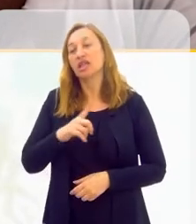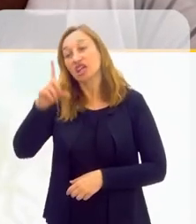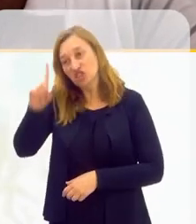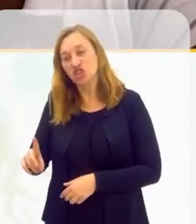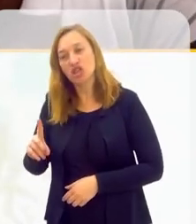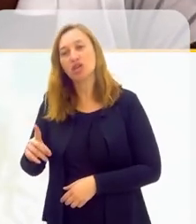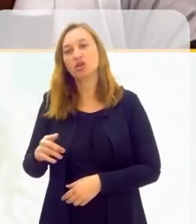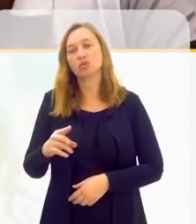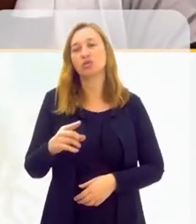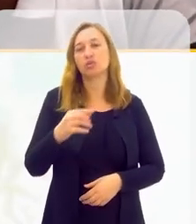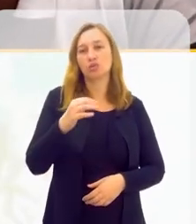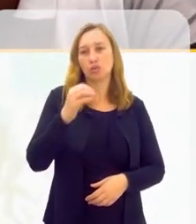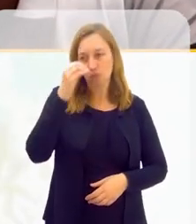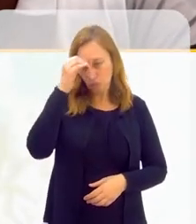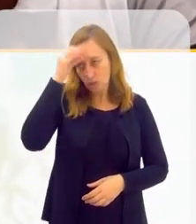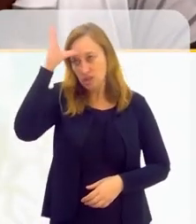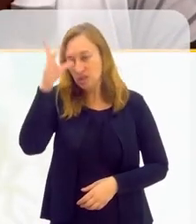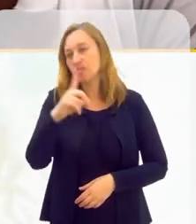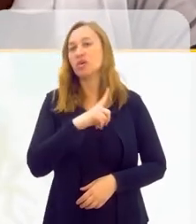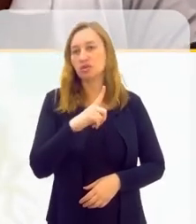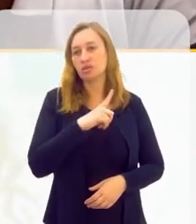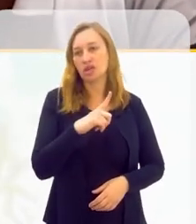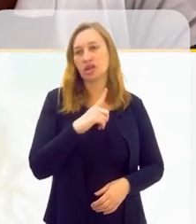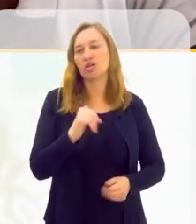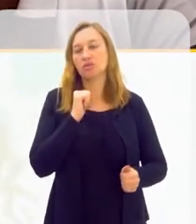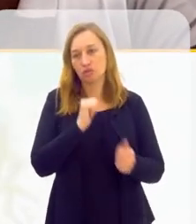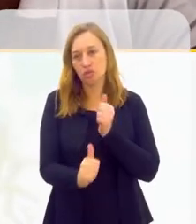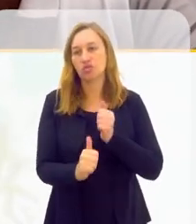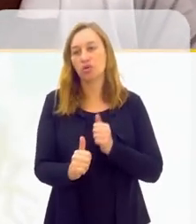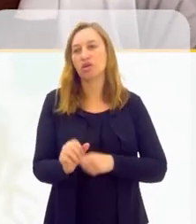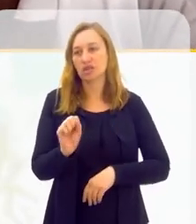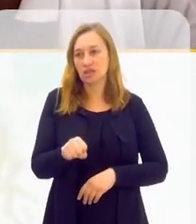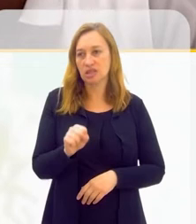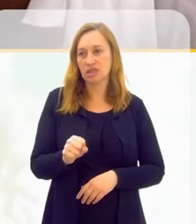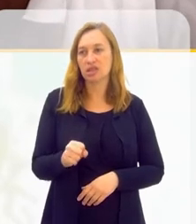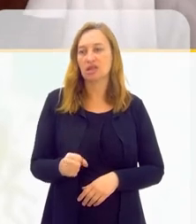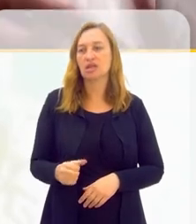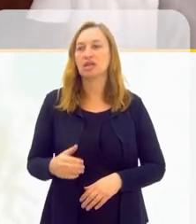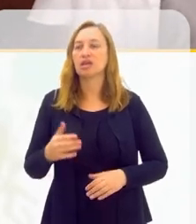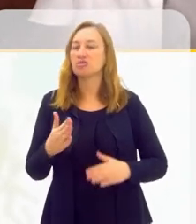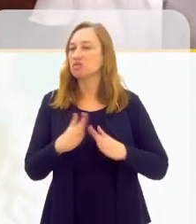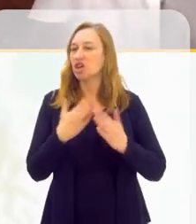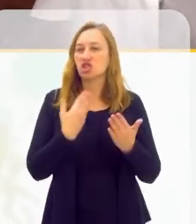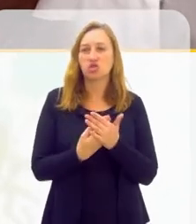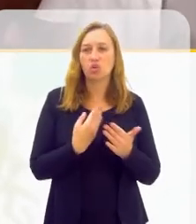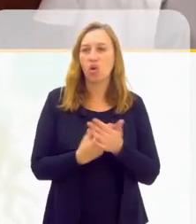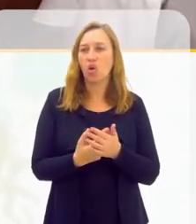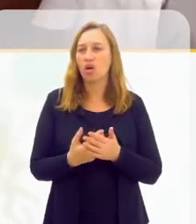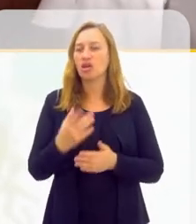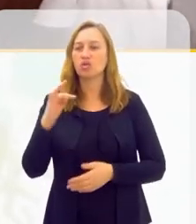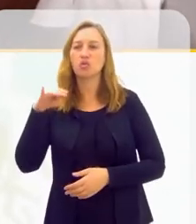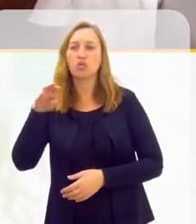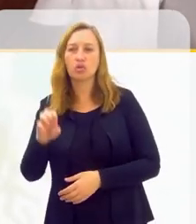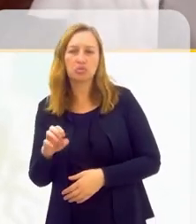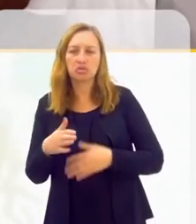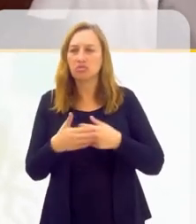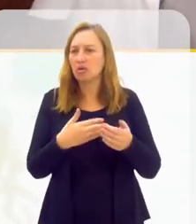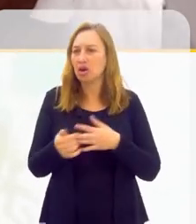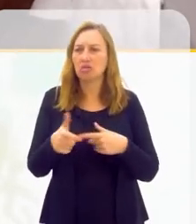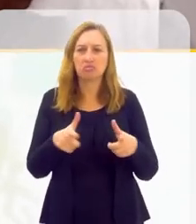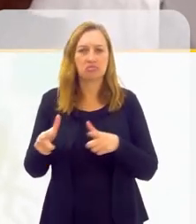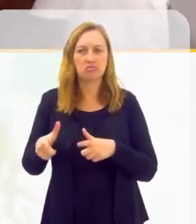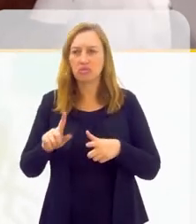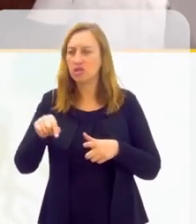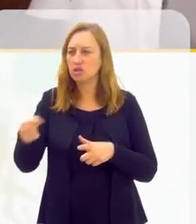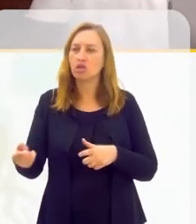ter conhecimento profissional especializado para poder dar resposta às suas necessidades, como na escola, como nos clubes desportivos. E,